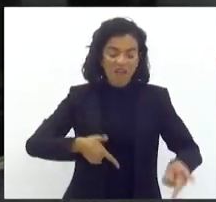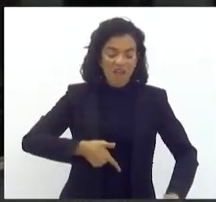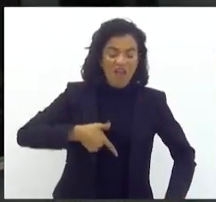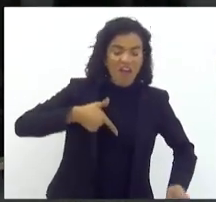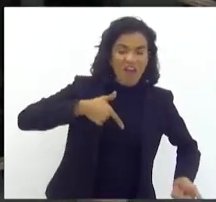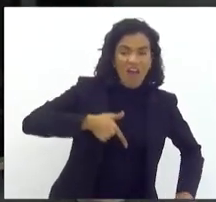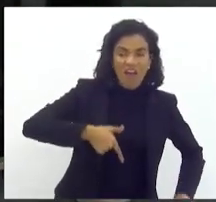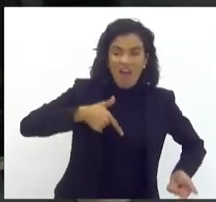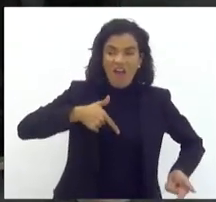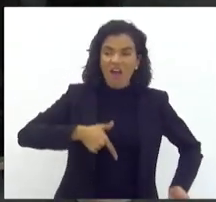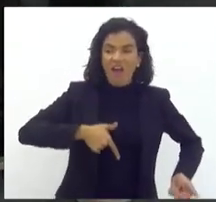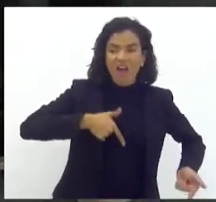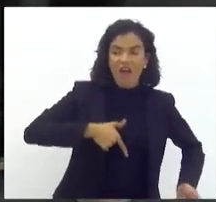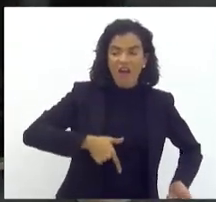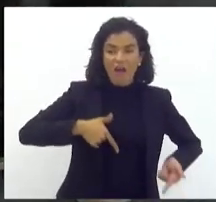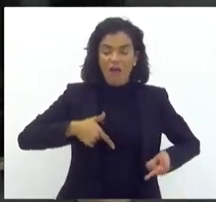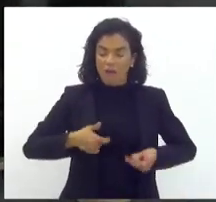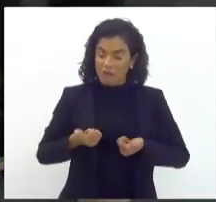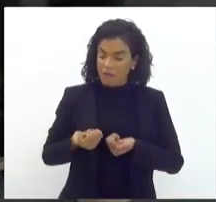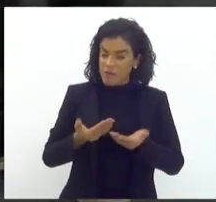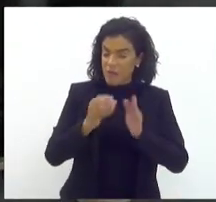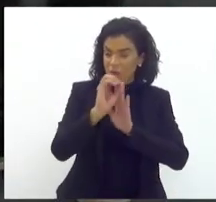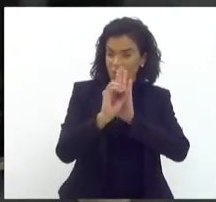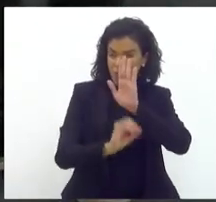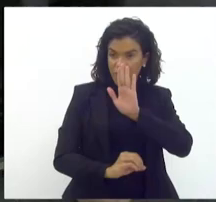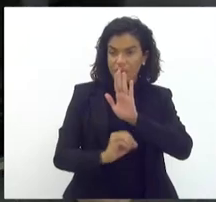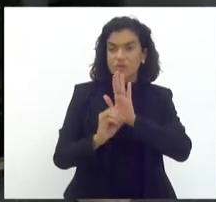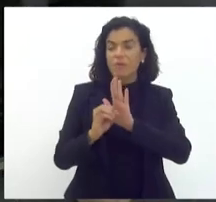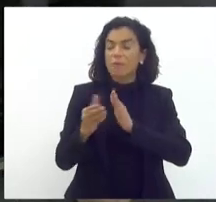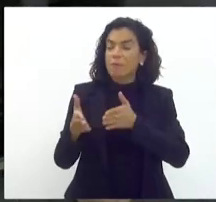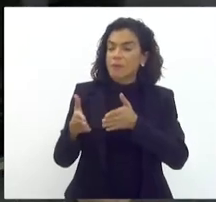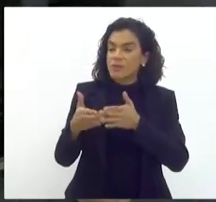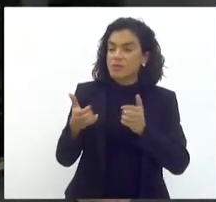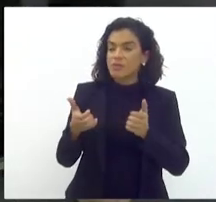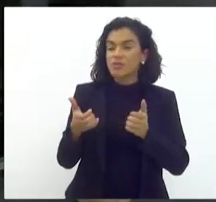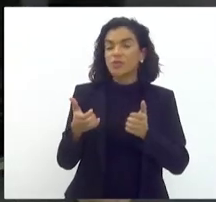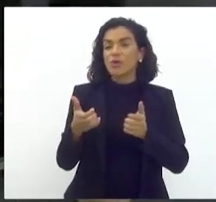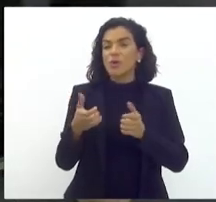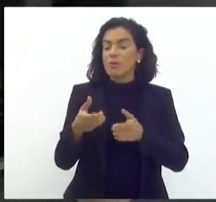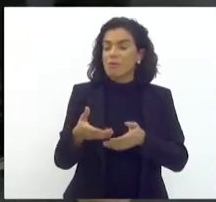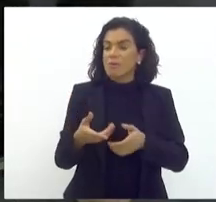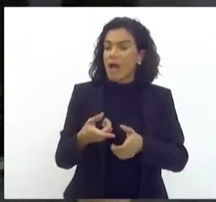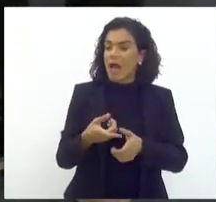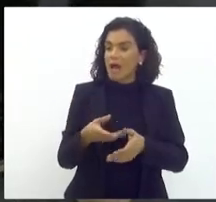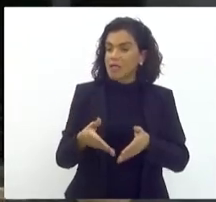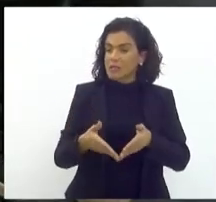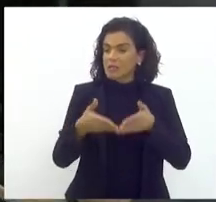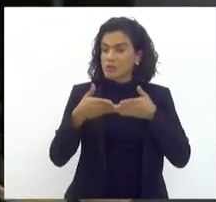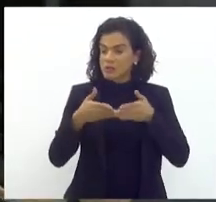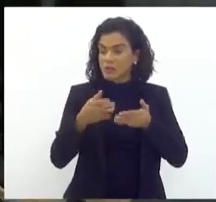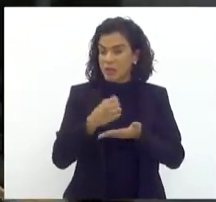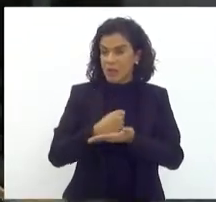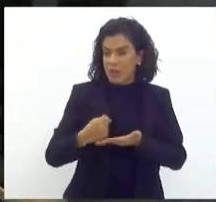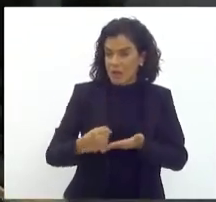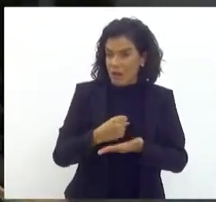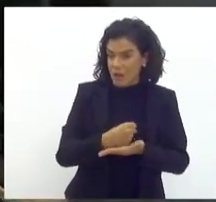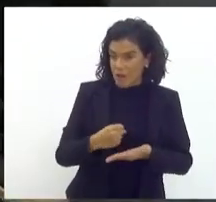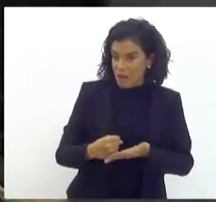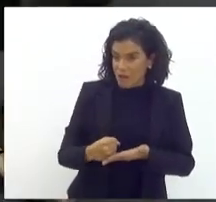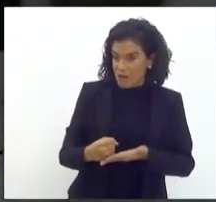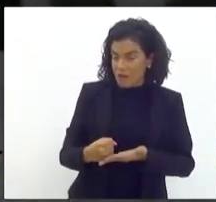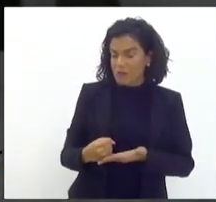e nós fizemos um ofício mandamos para Funarte pedindo para suspender a contratação e